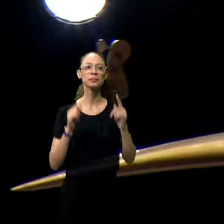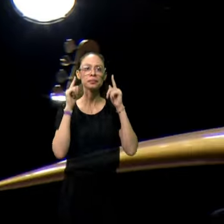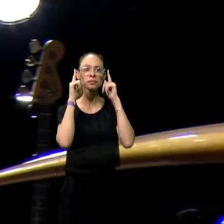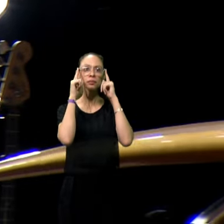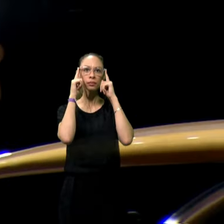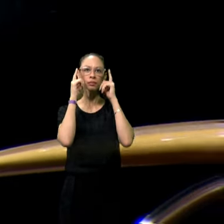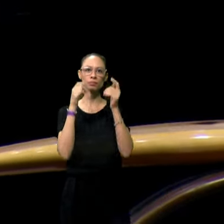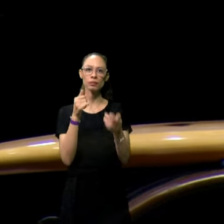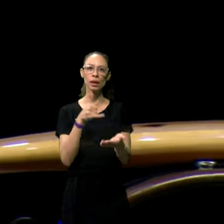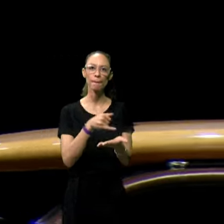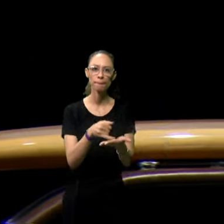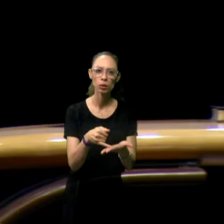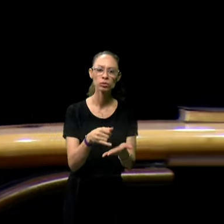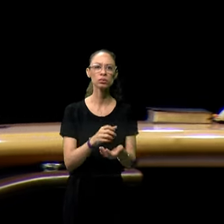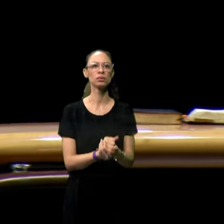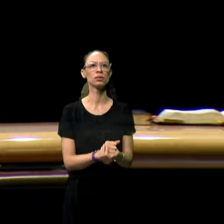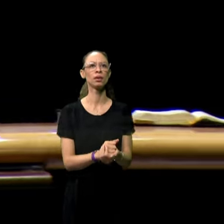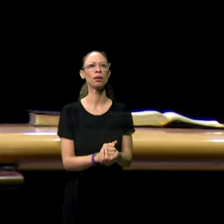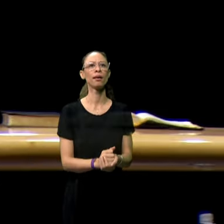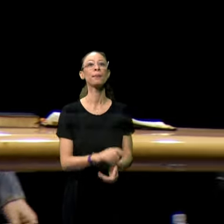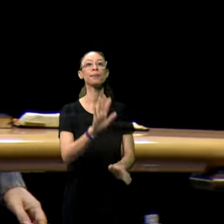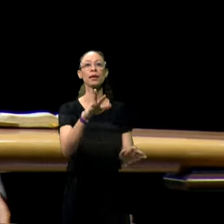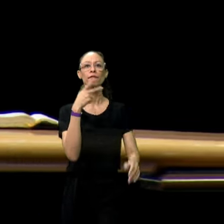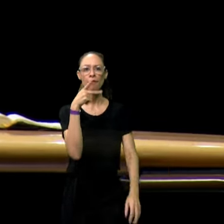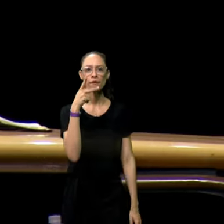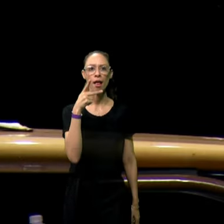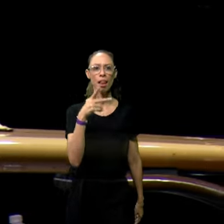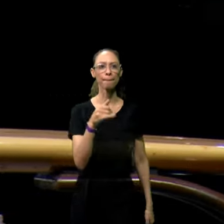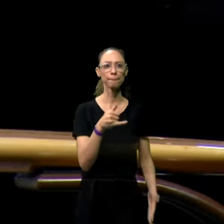Imposto. Que vamos falar de imposto?